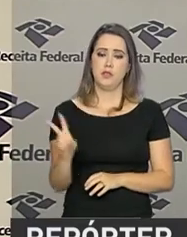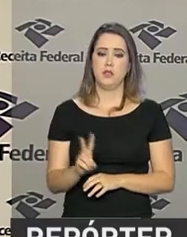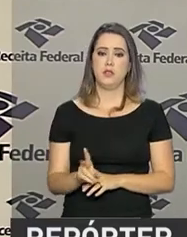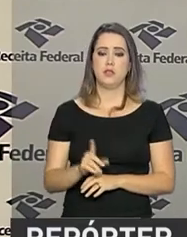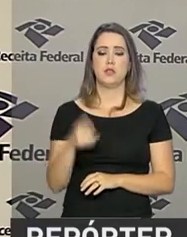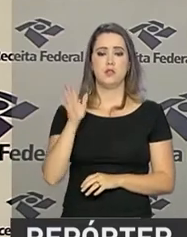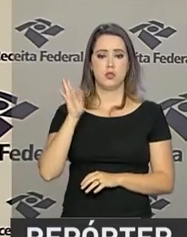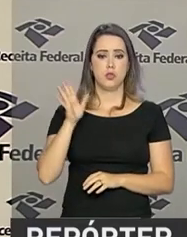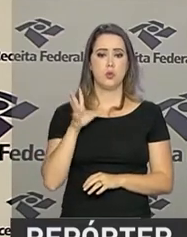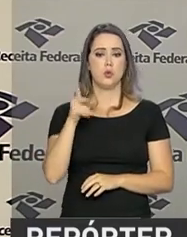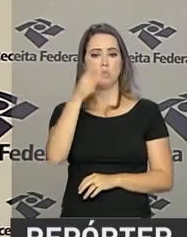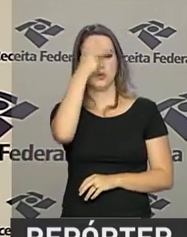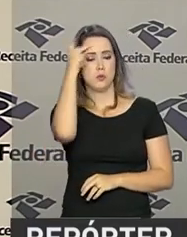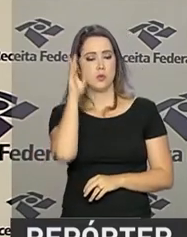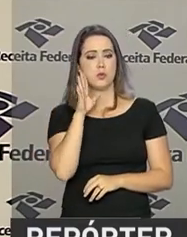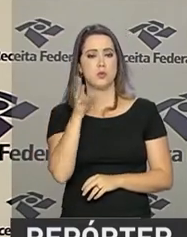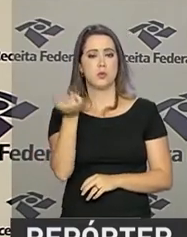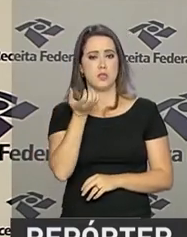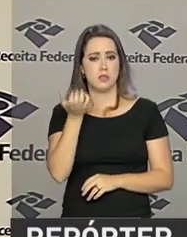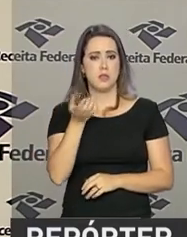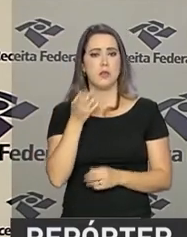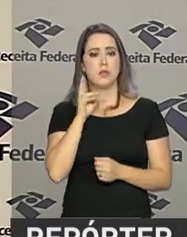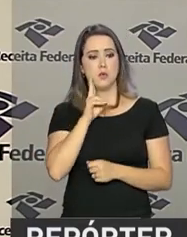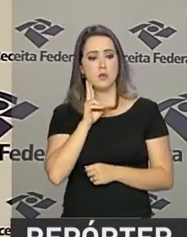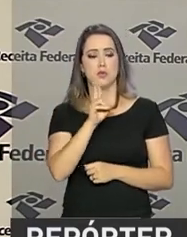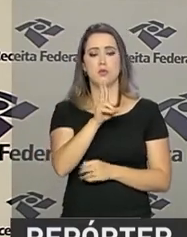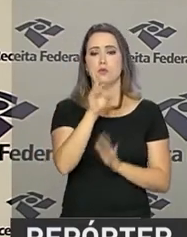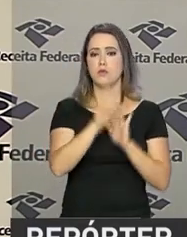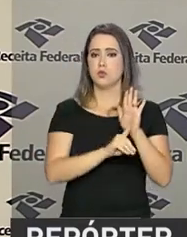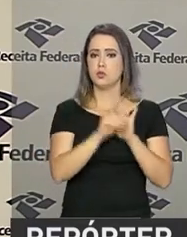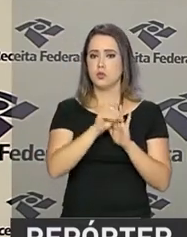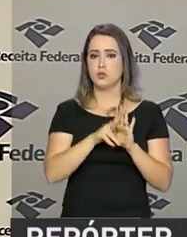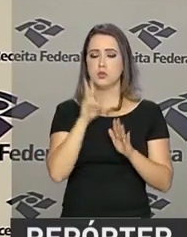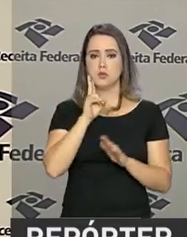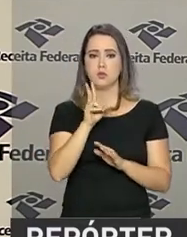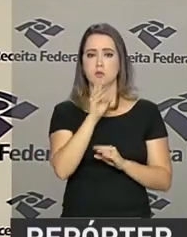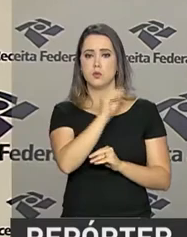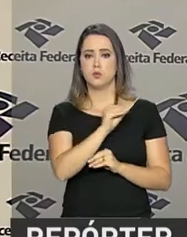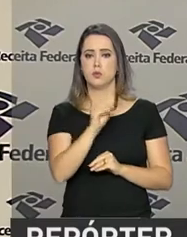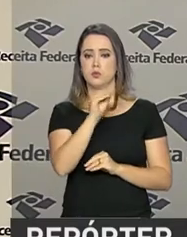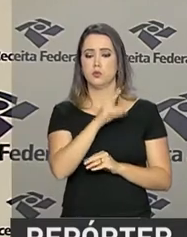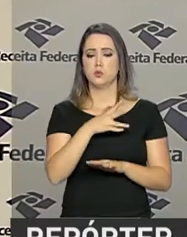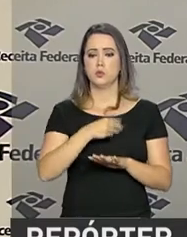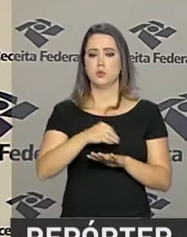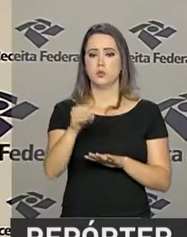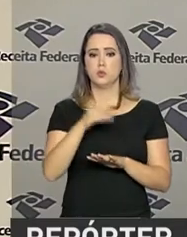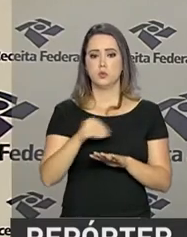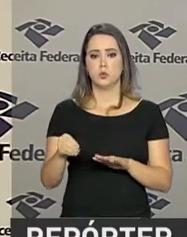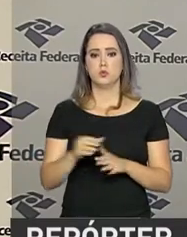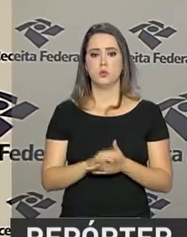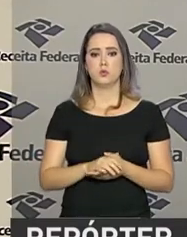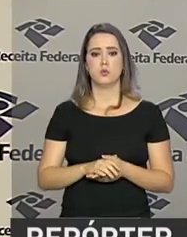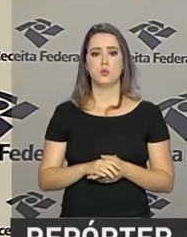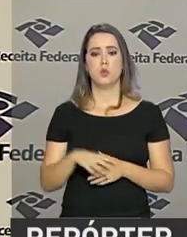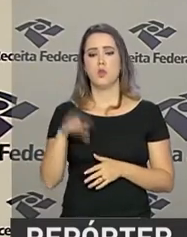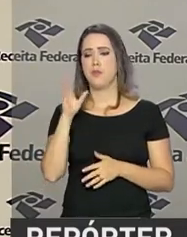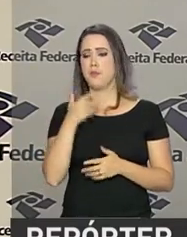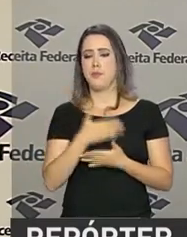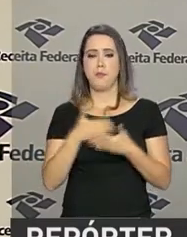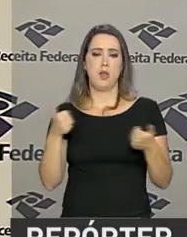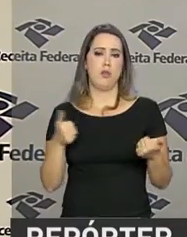lá e todos terão acesso a essa informação e têm direitos a preservar seus direitos previdenciários e trabalhistas